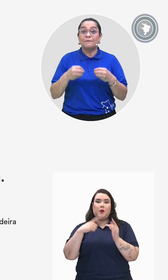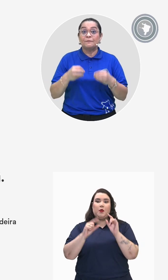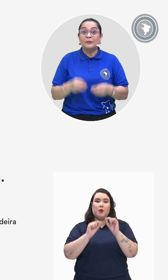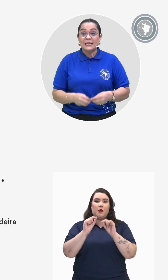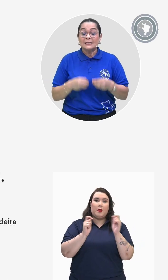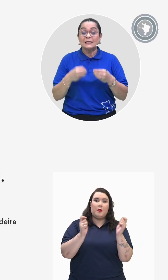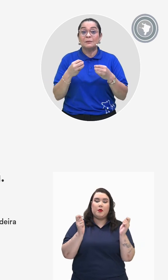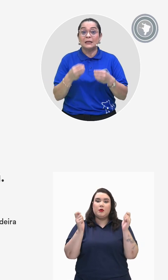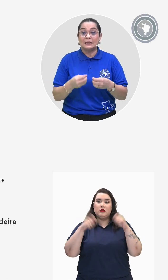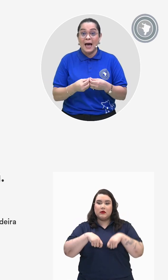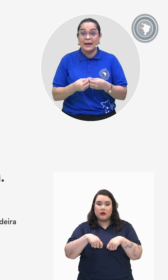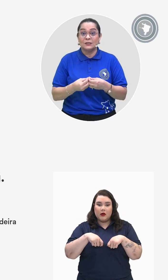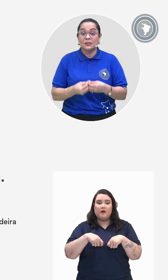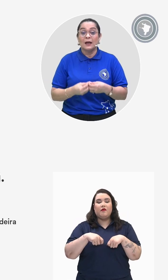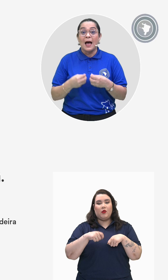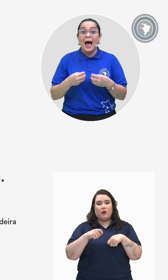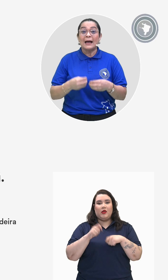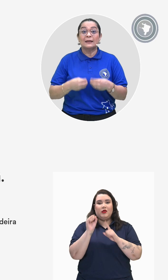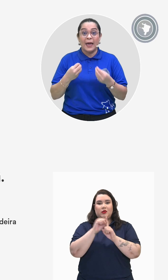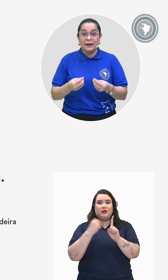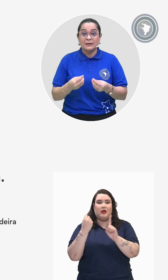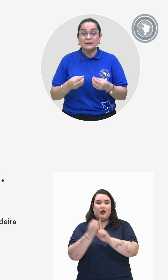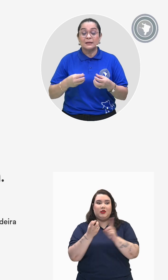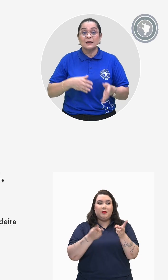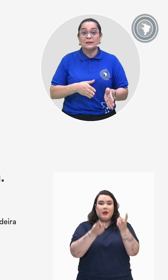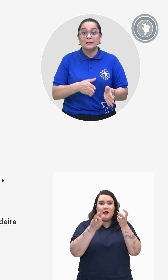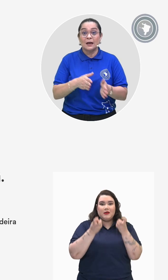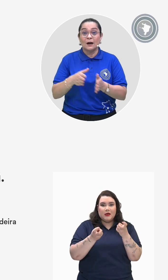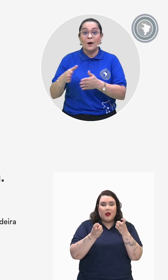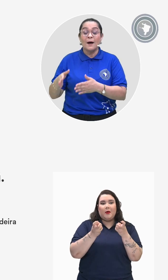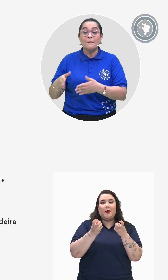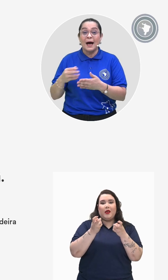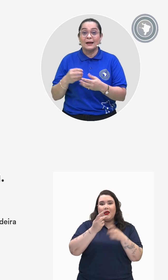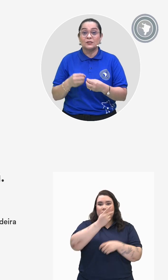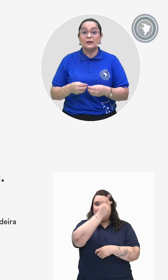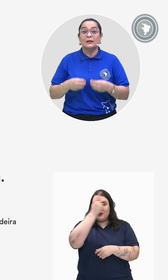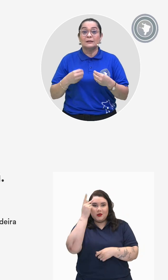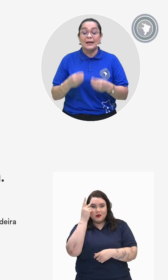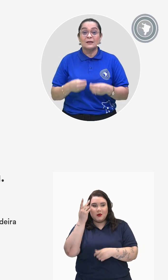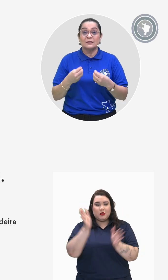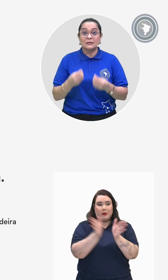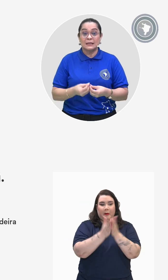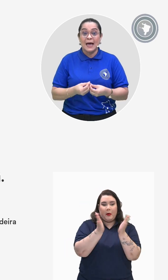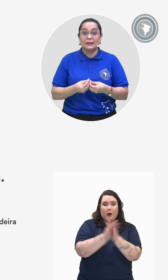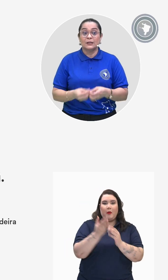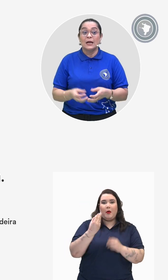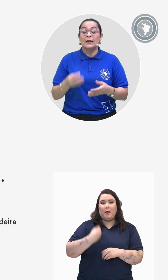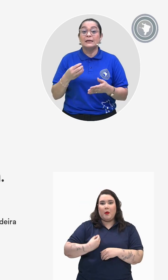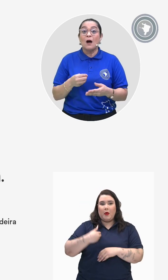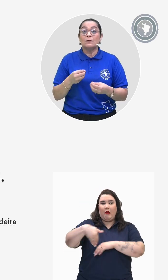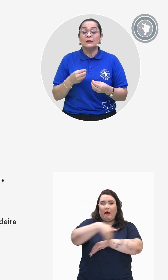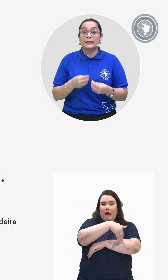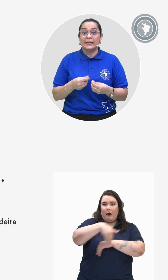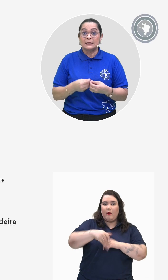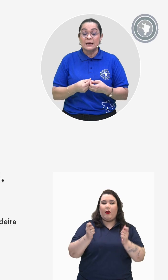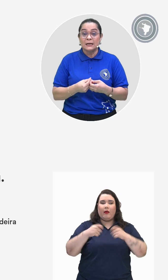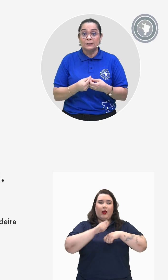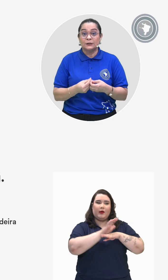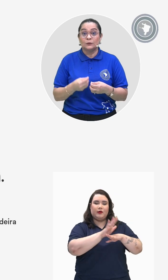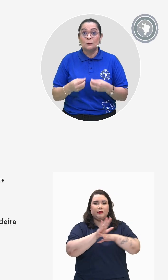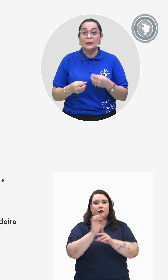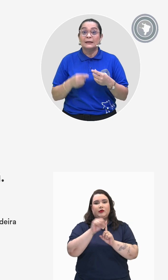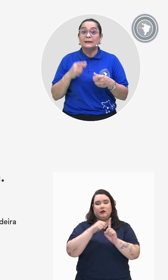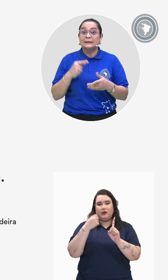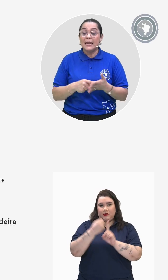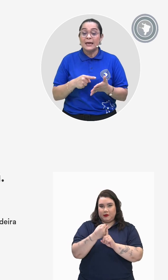dar visibilidade àqueles que estão à margem da sociedade. E algo